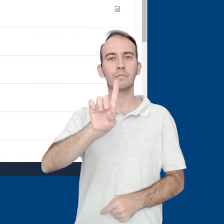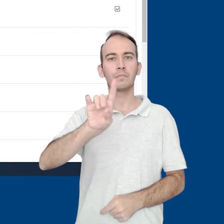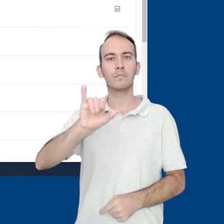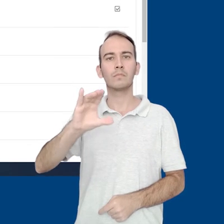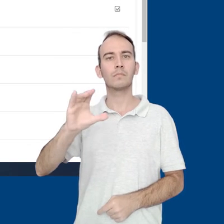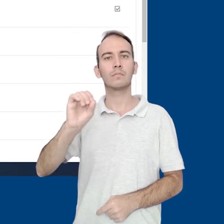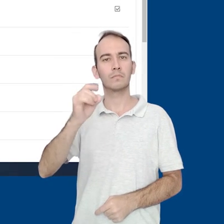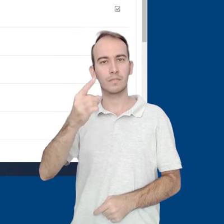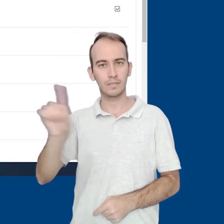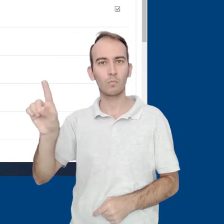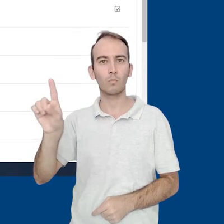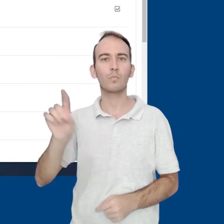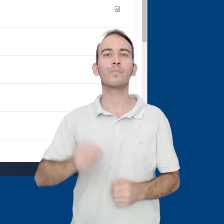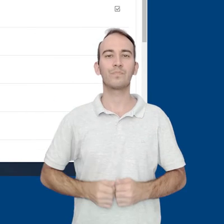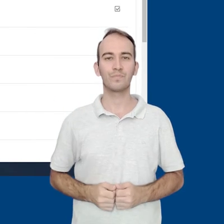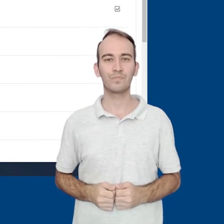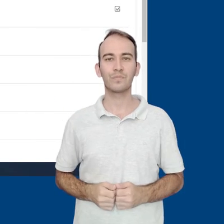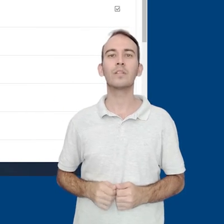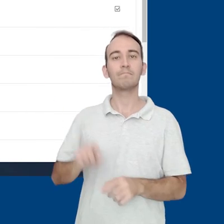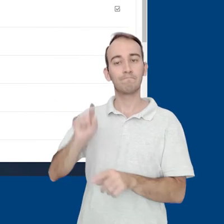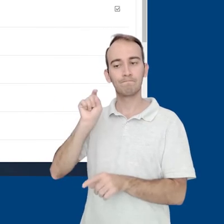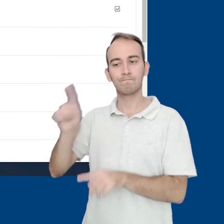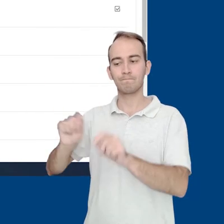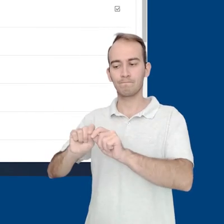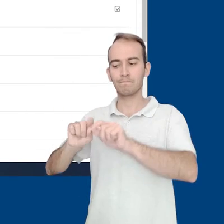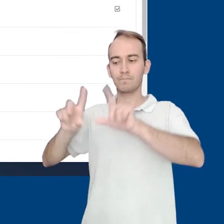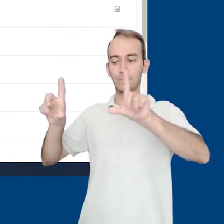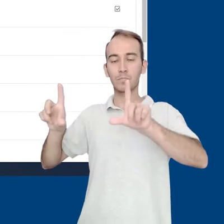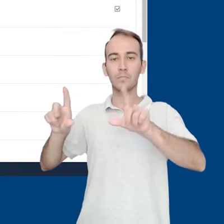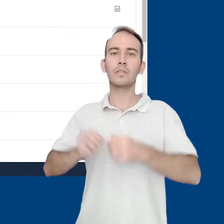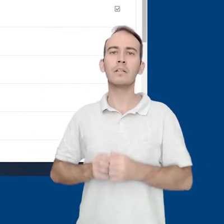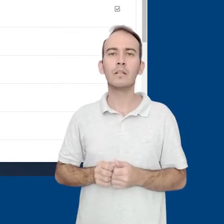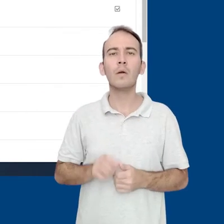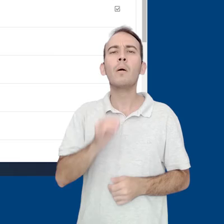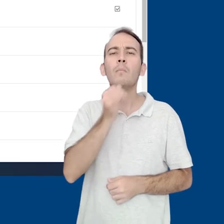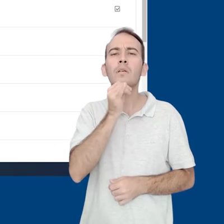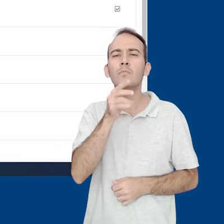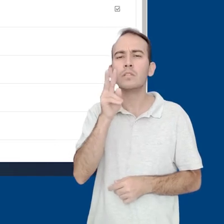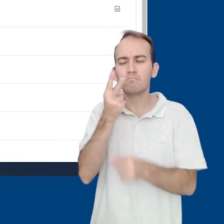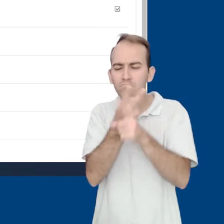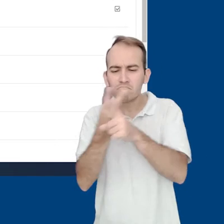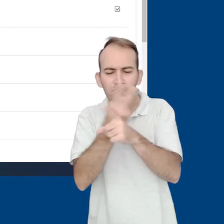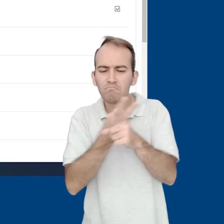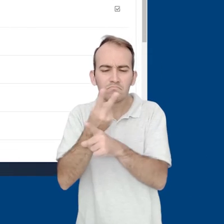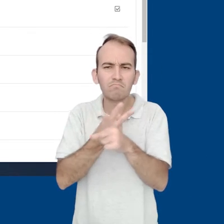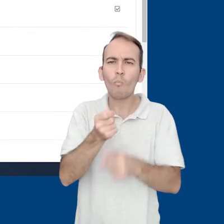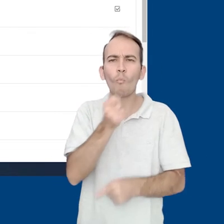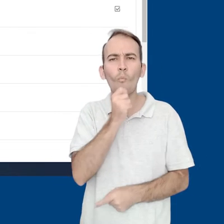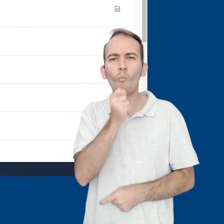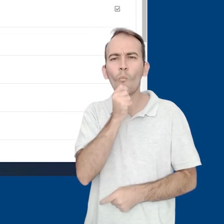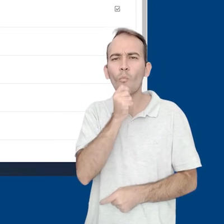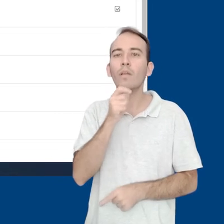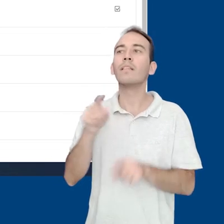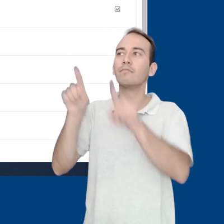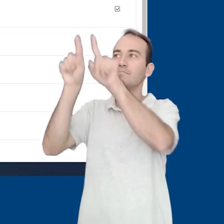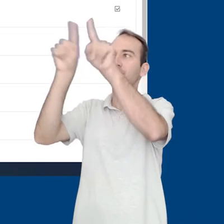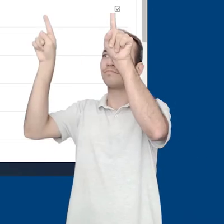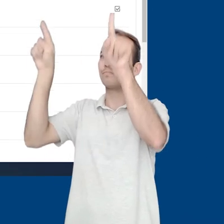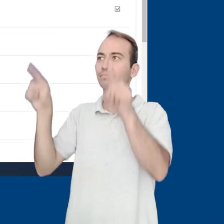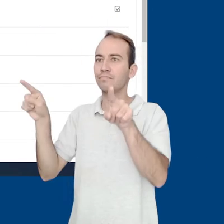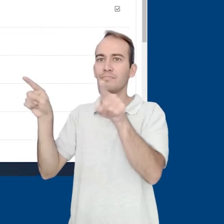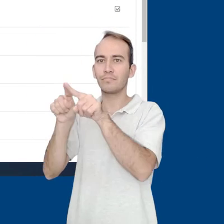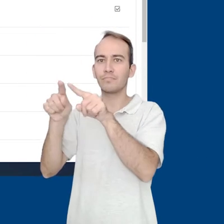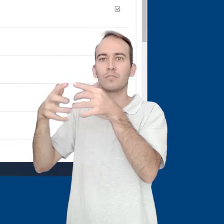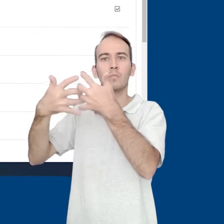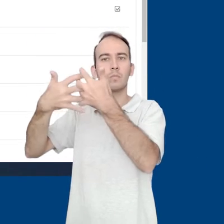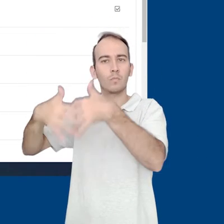edição, procure no mesmo lugar uma engrenagem, uma seta que pode ser clicada e dará acesso